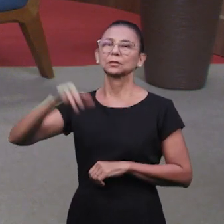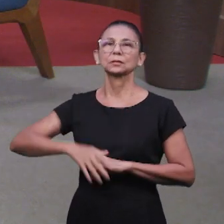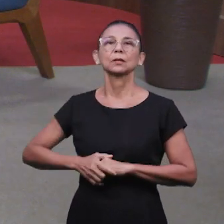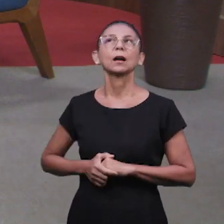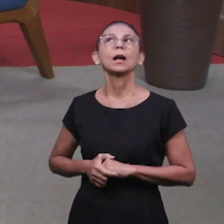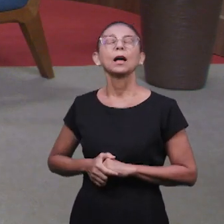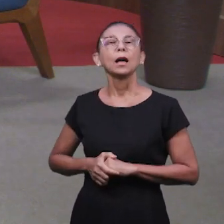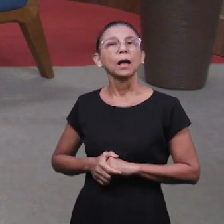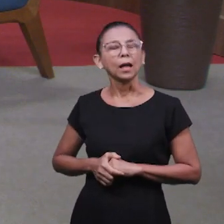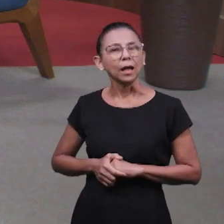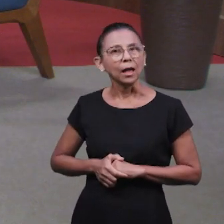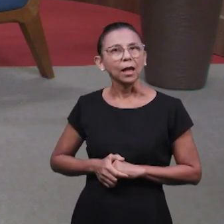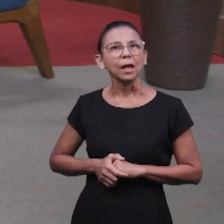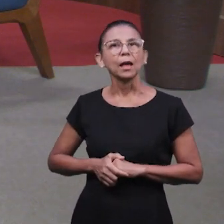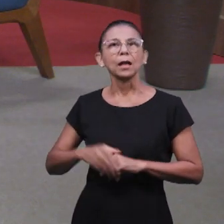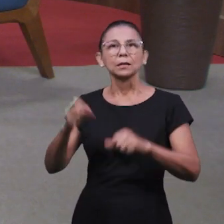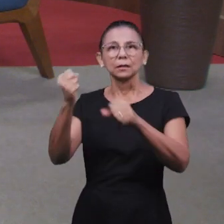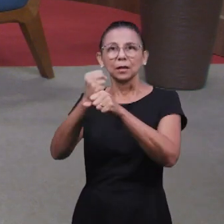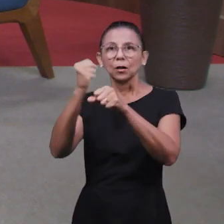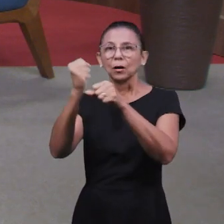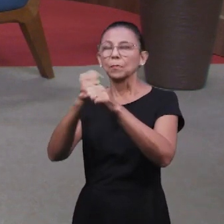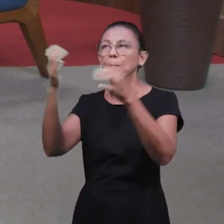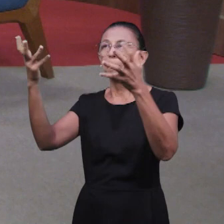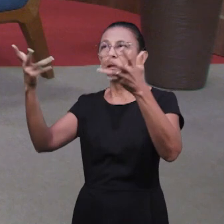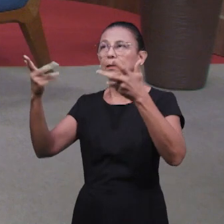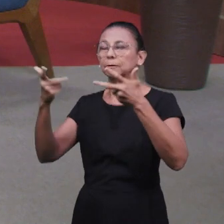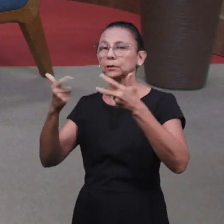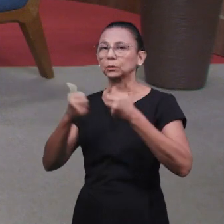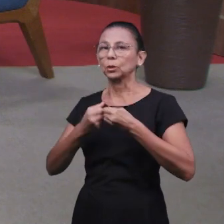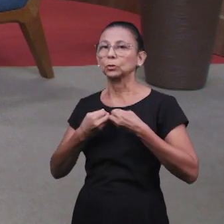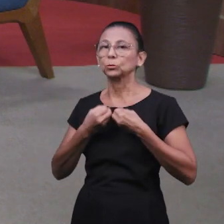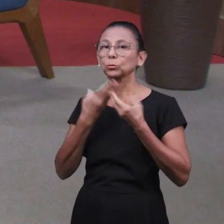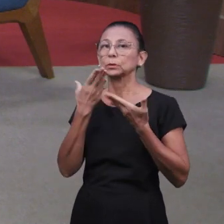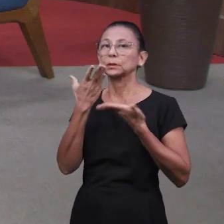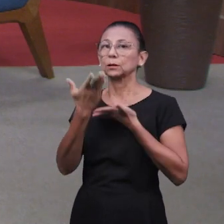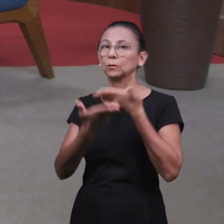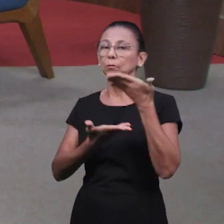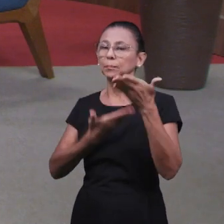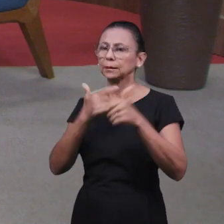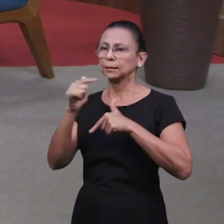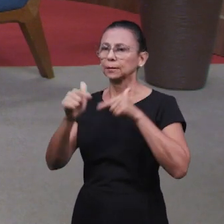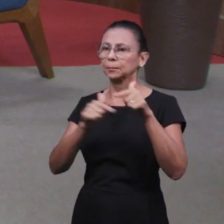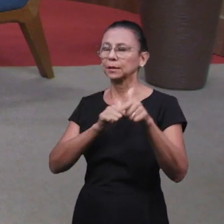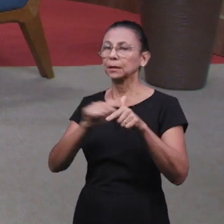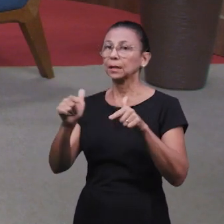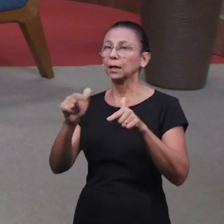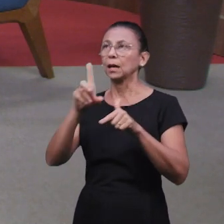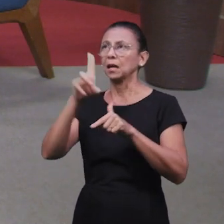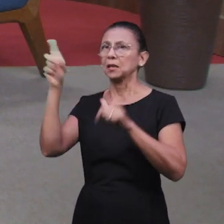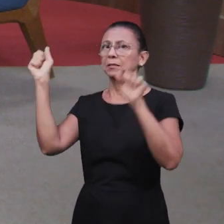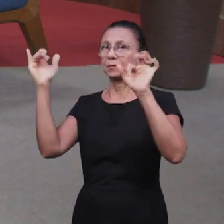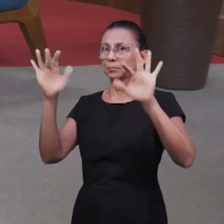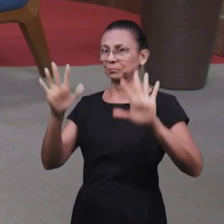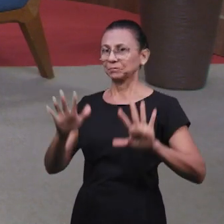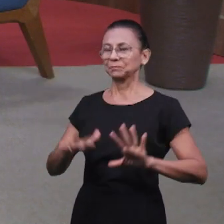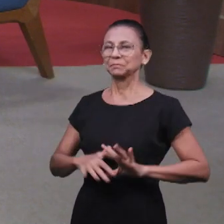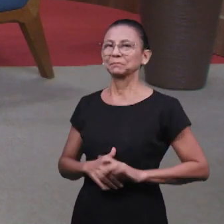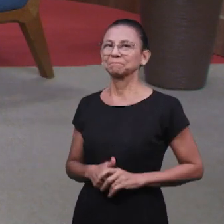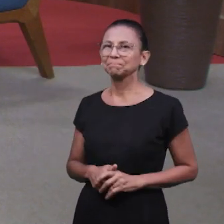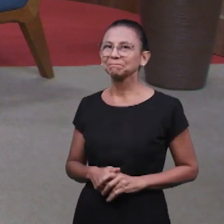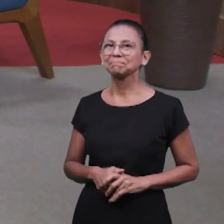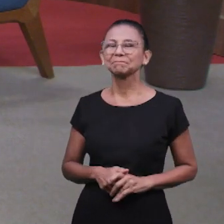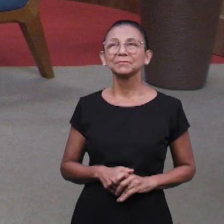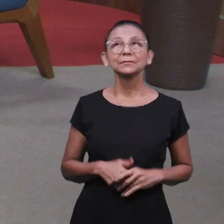Deus. Ele nos confiou a realização da sua obra maravilhosa e nos abençoa muito quando estamos envolvidos com esta